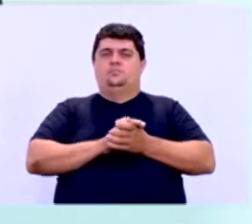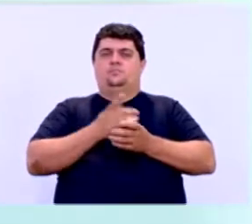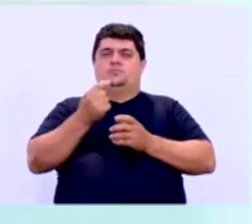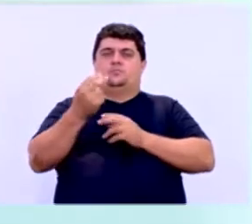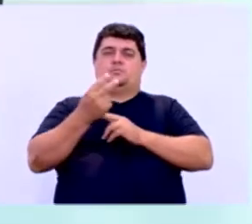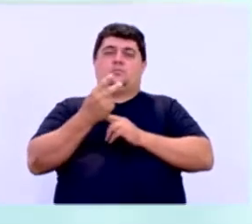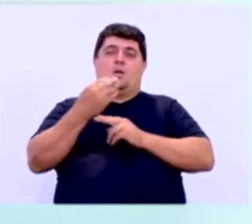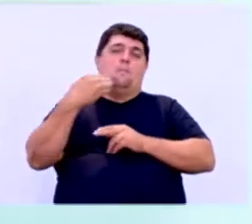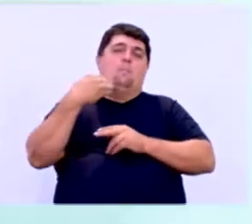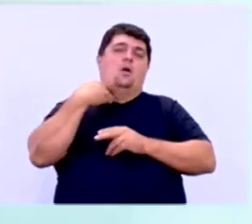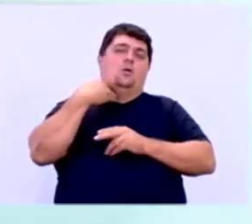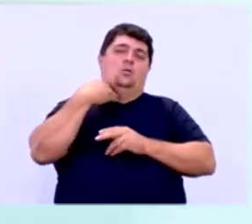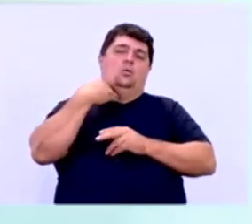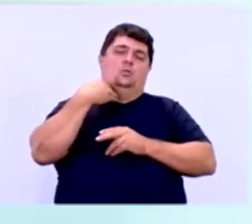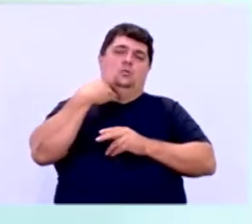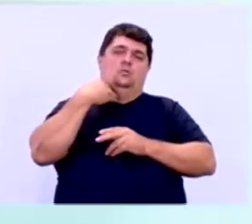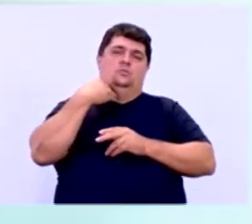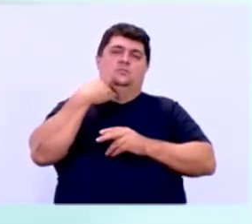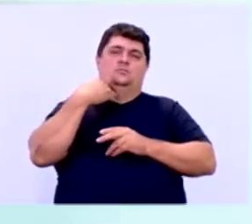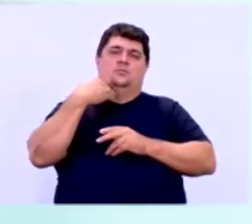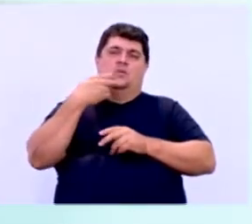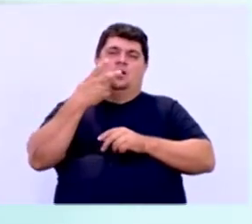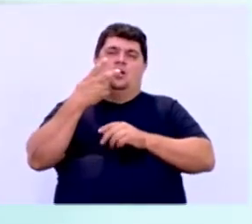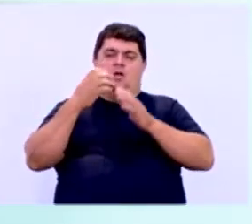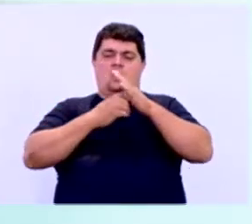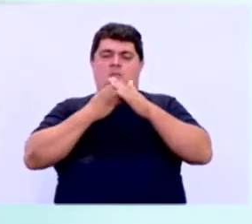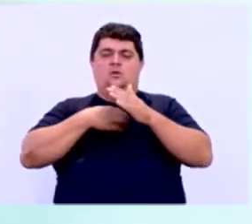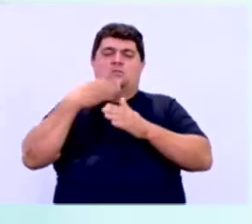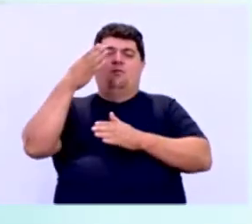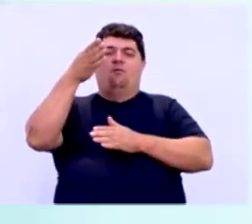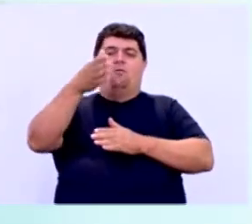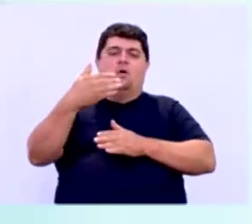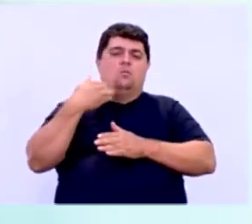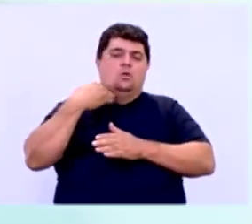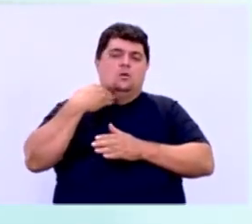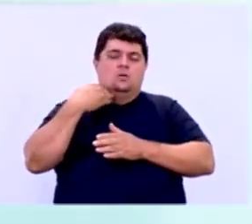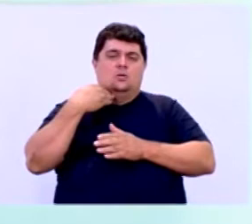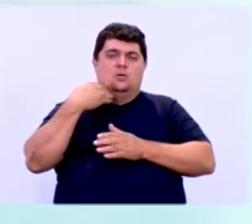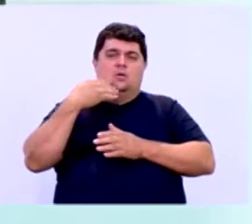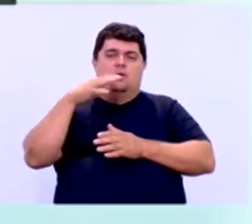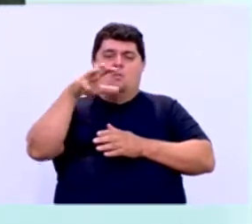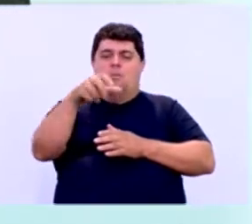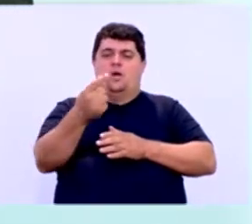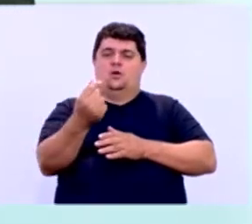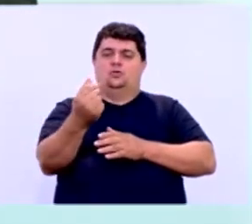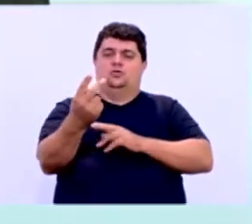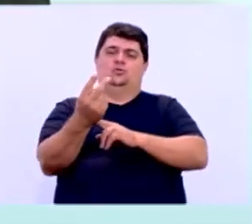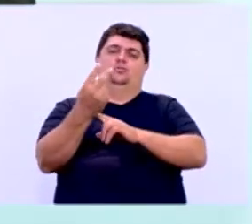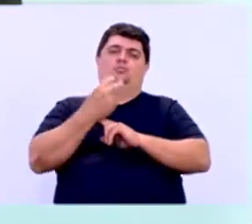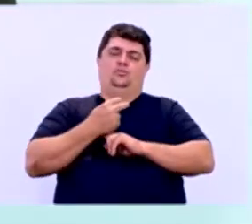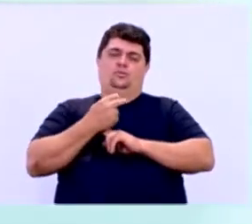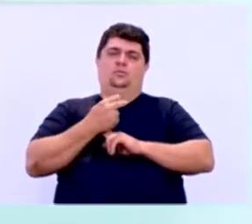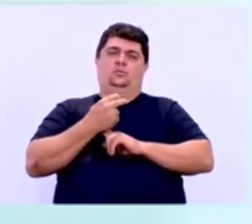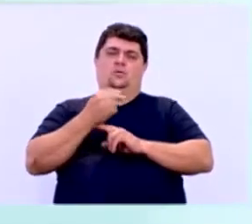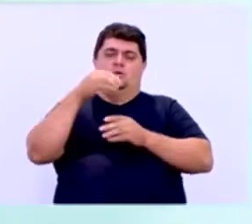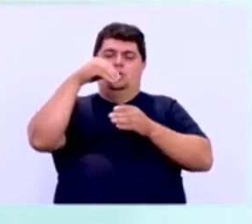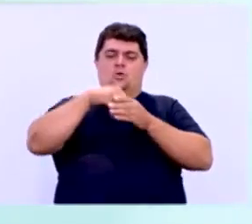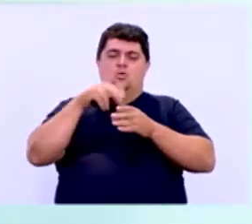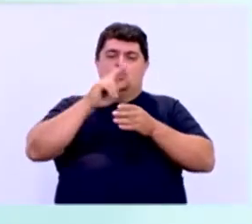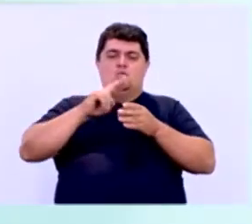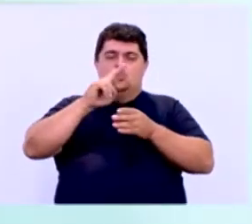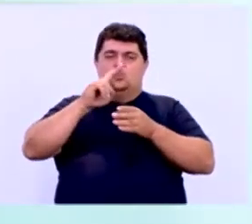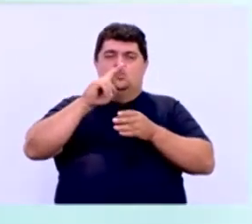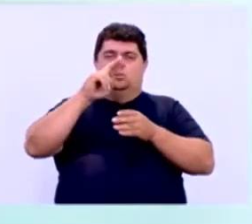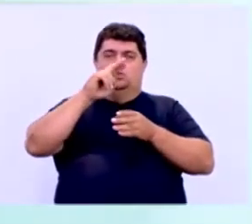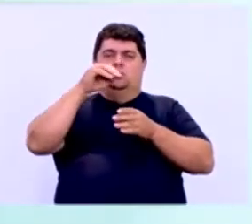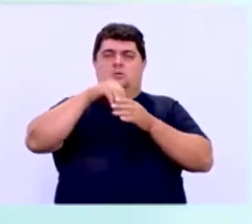financiamento bancário. A empresa busca um financiamento bancário e externamente internaliza esse recurso financeiro, né,